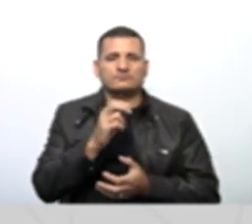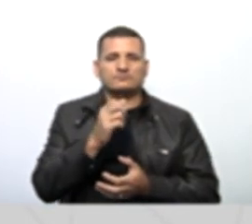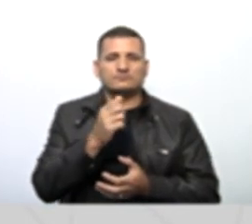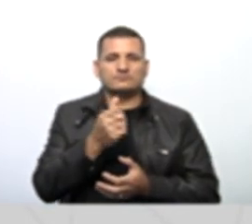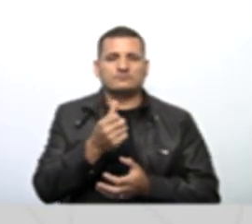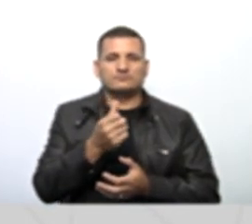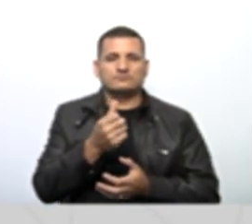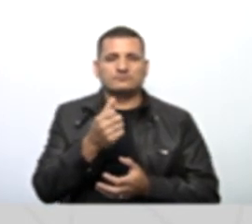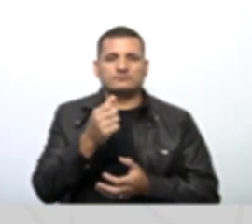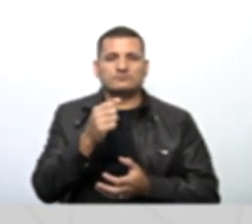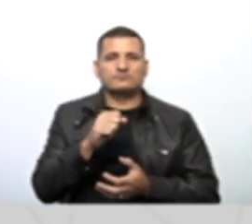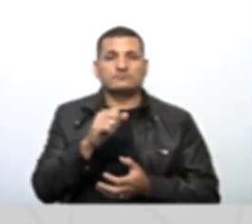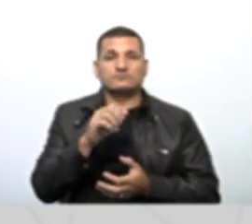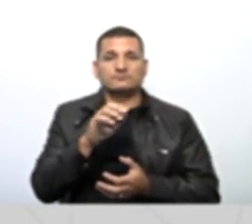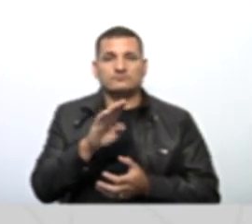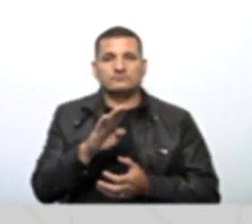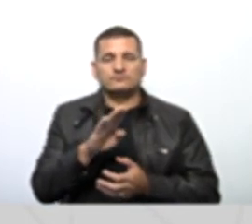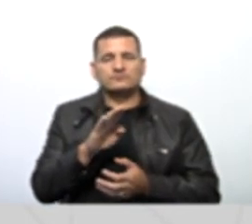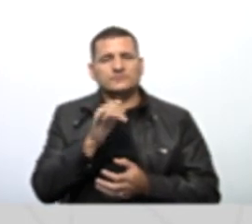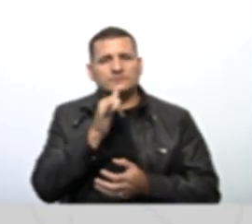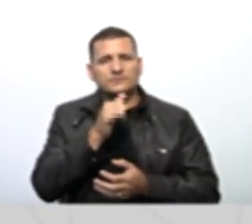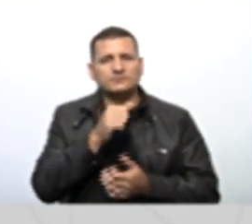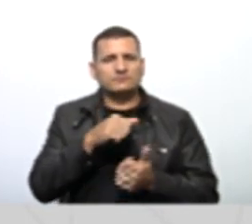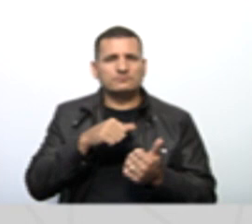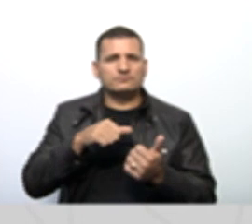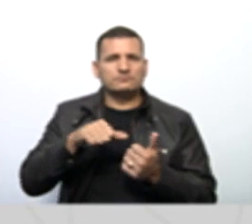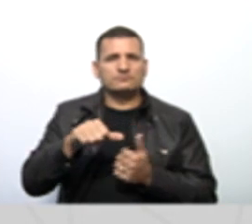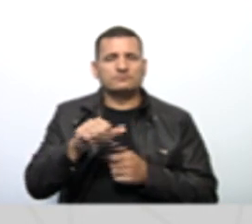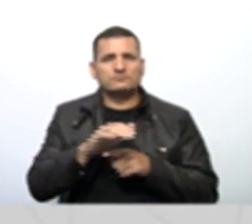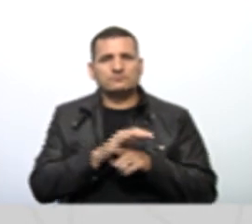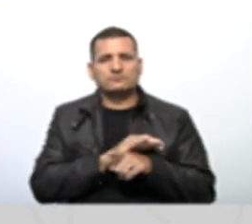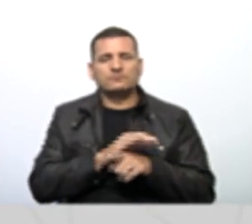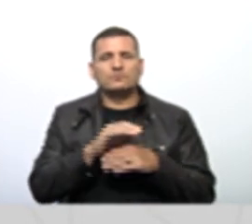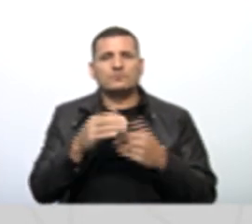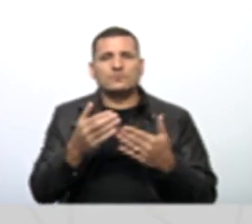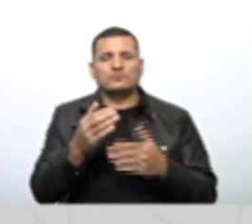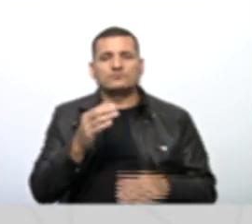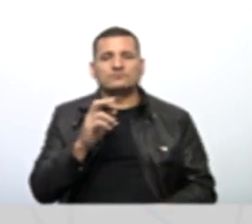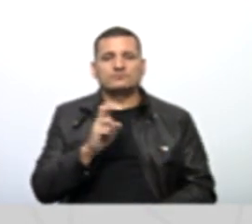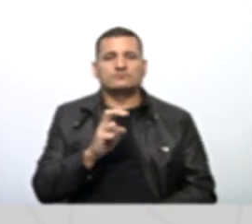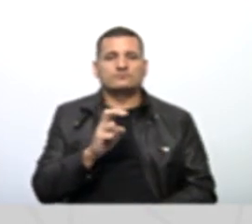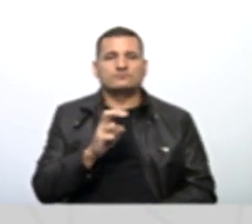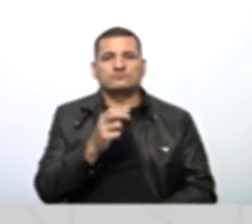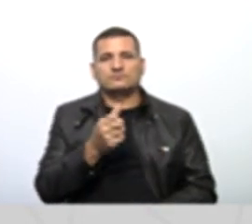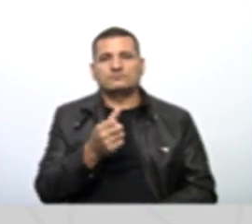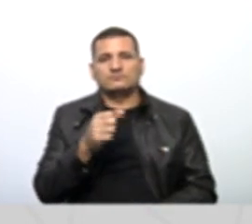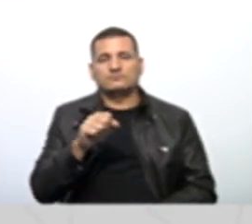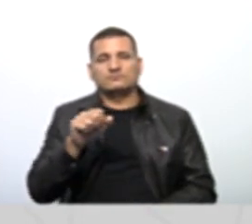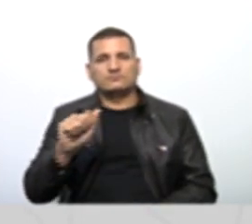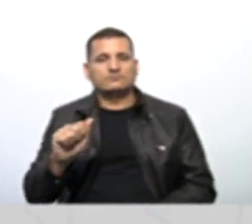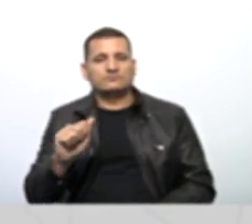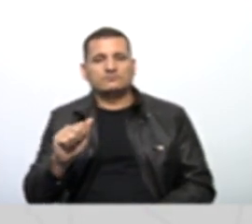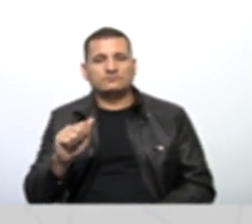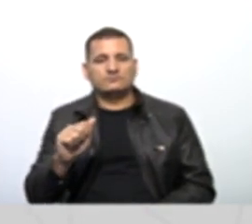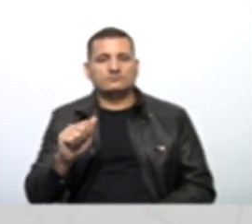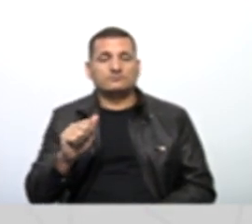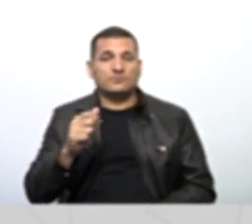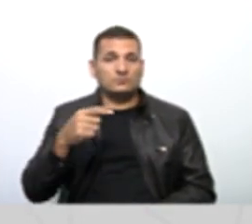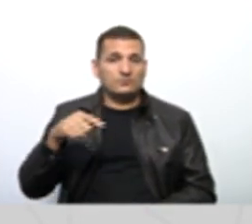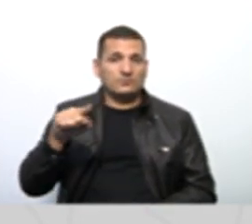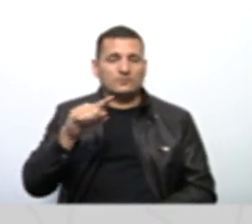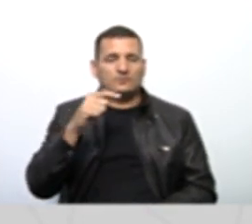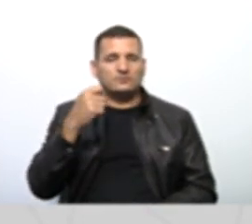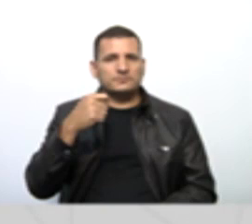fazendo aqui ele perguntasse qual seria o 568 a então o pessoal vocês têm que ter em mente